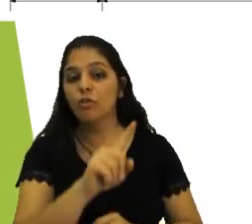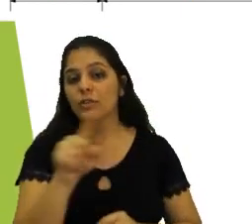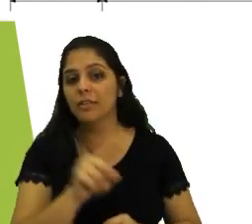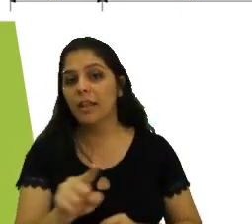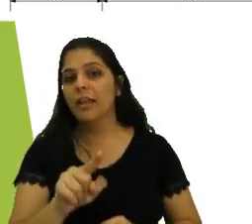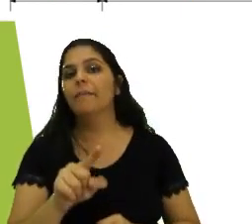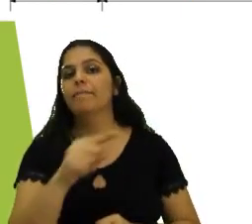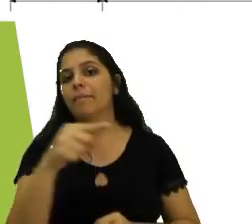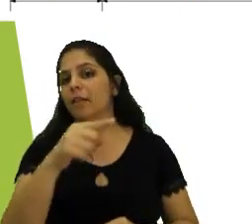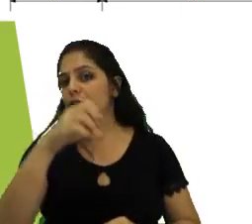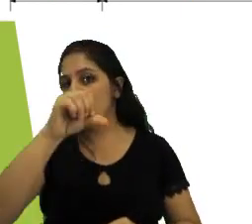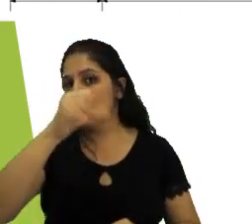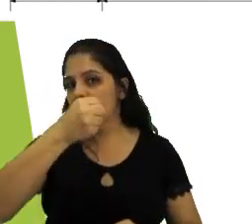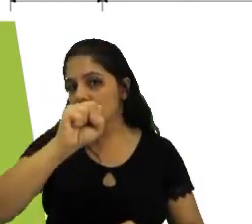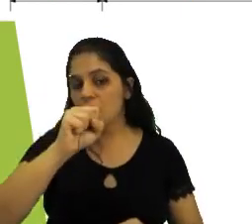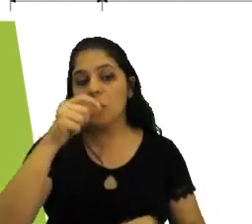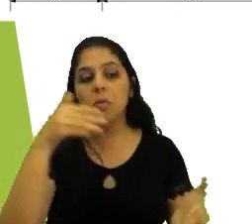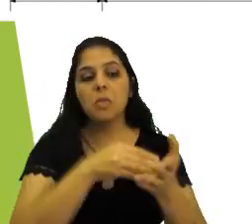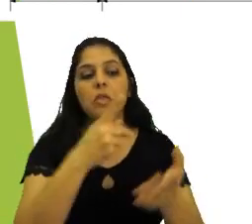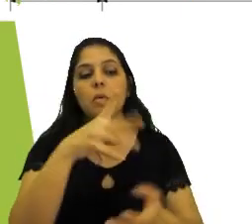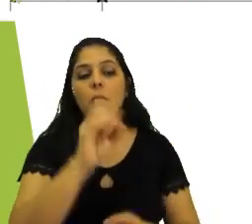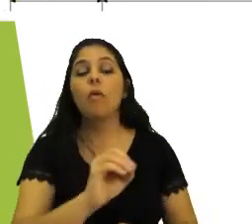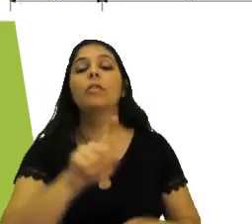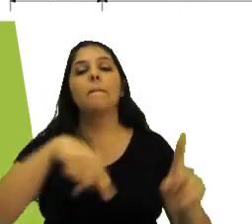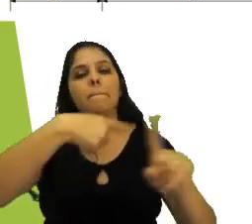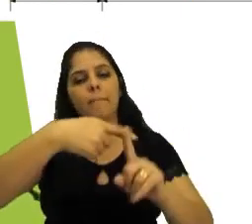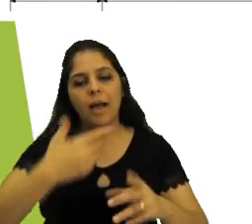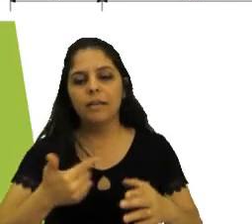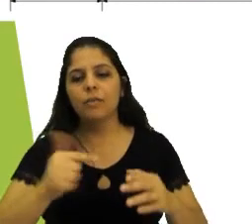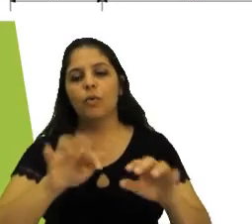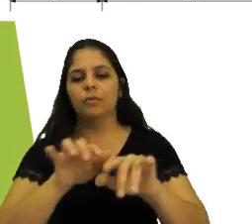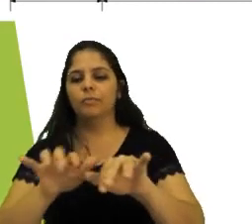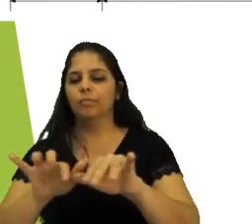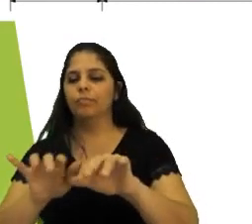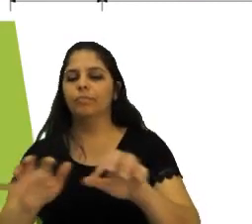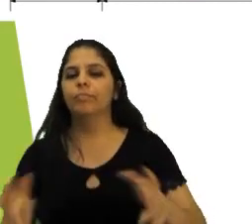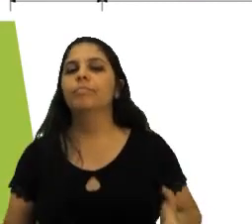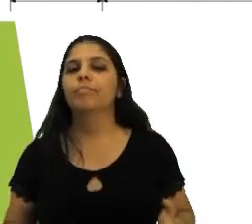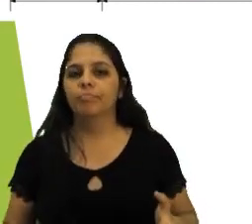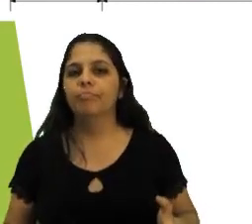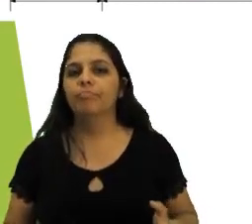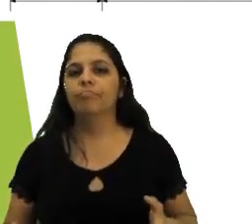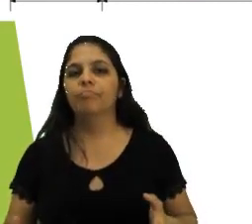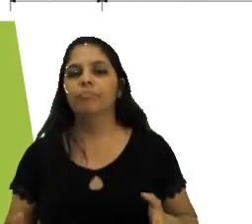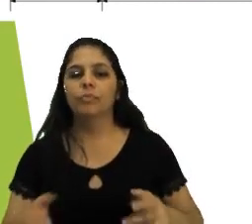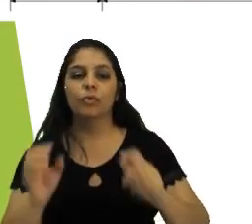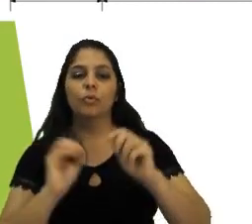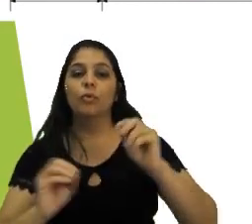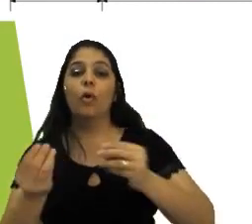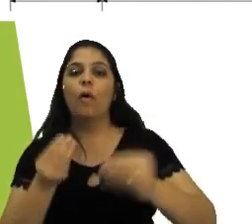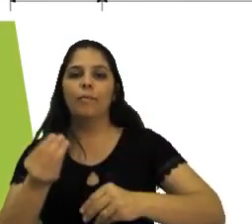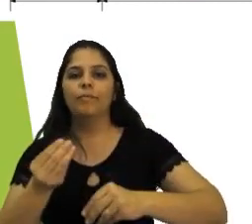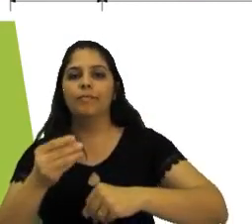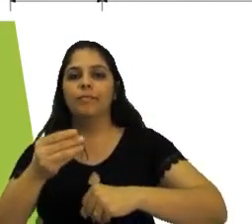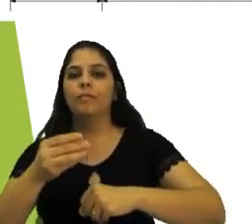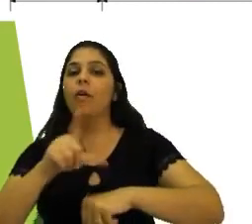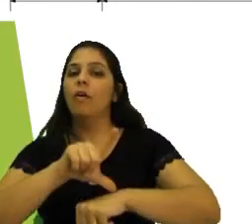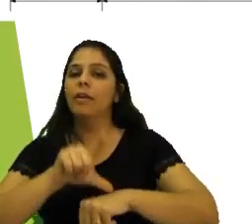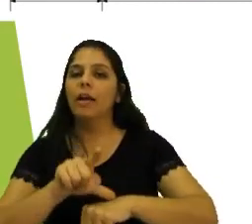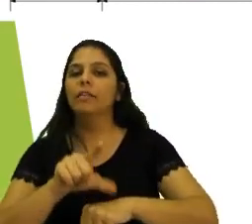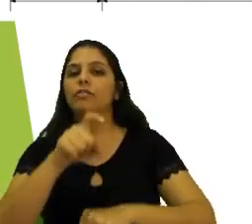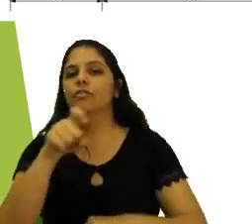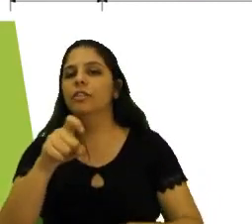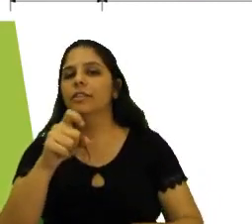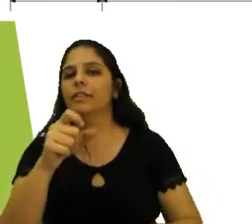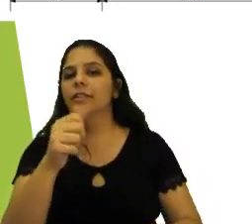98 nesse ponto, aí mais uma programação aqui, ó, no sentido horário, aí vai ser x110,